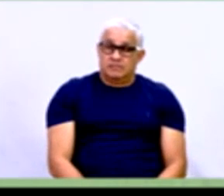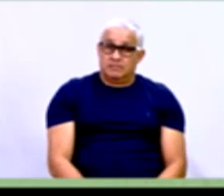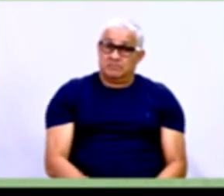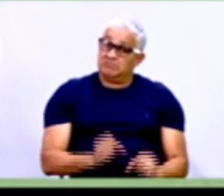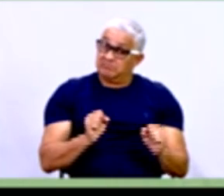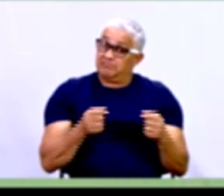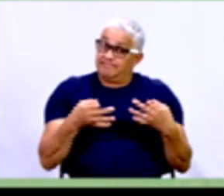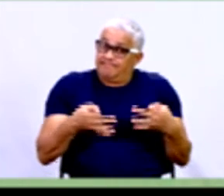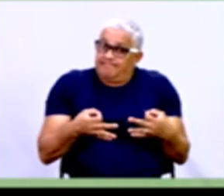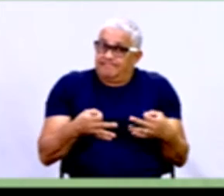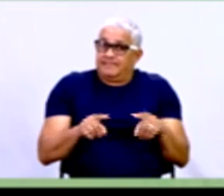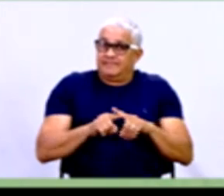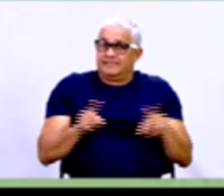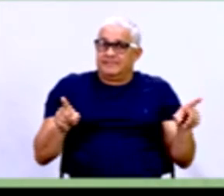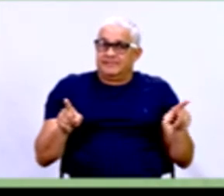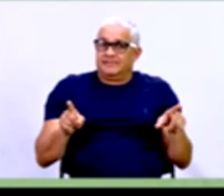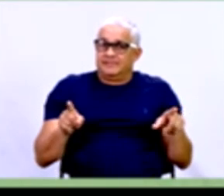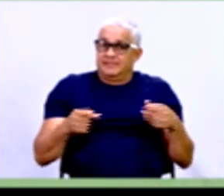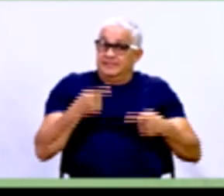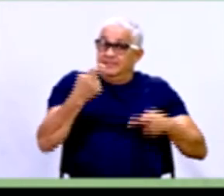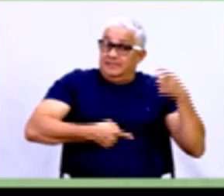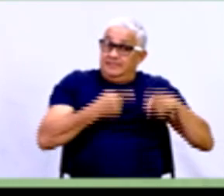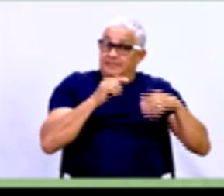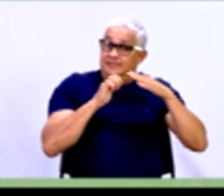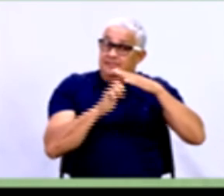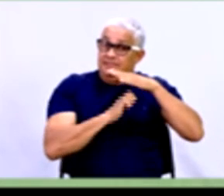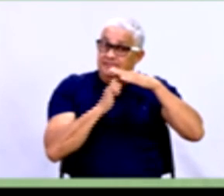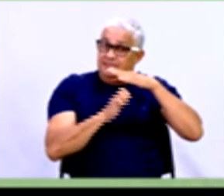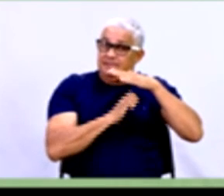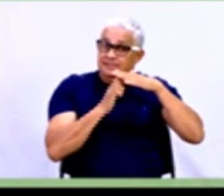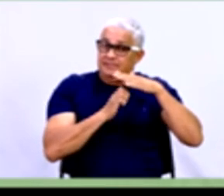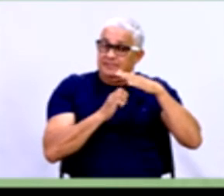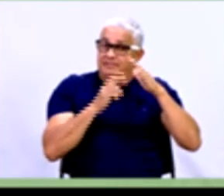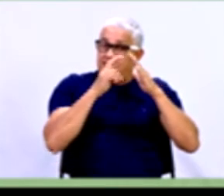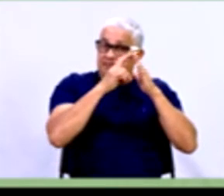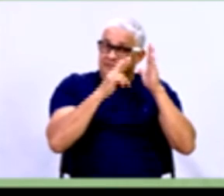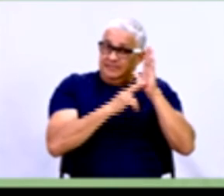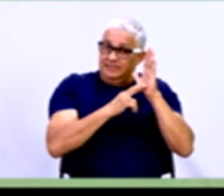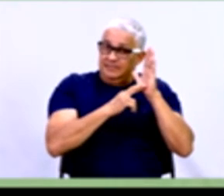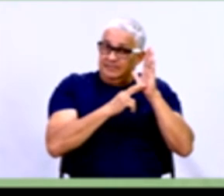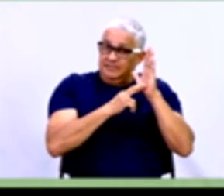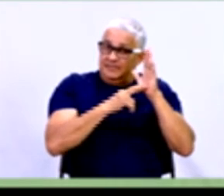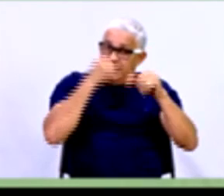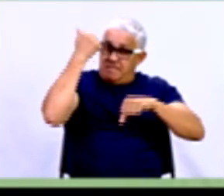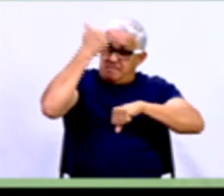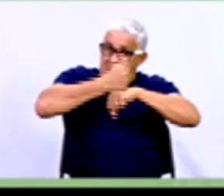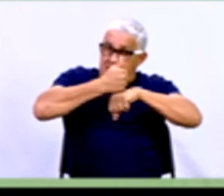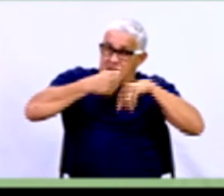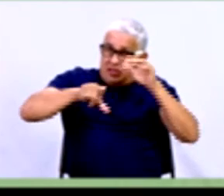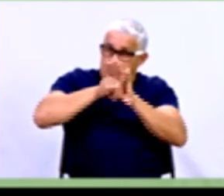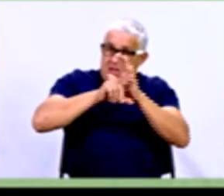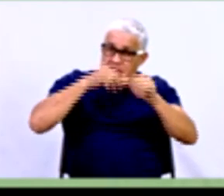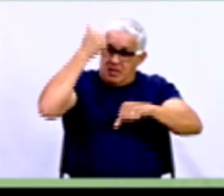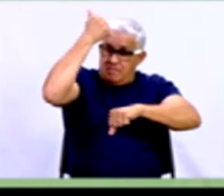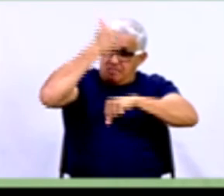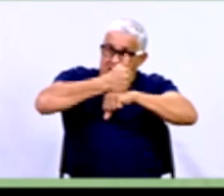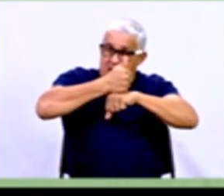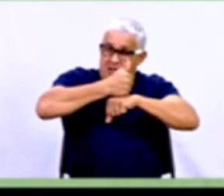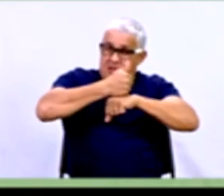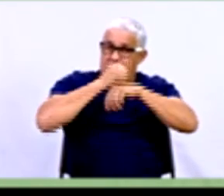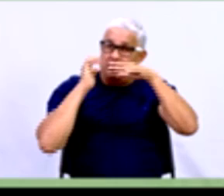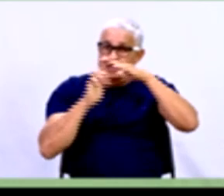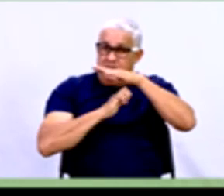correto, mas aqui ele fala que a política da empresa é a carta magna, é a lei máxima, vamos dizer assim, para aquela